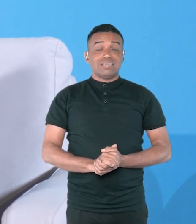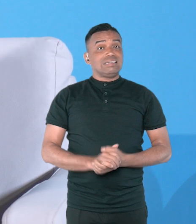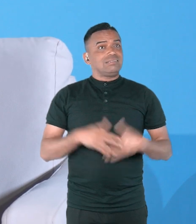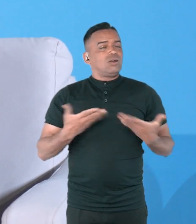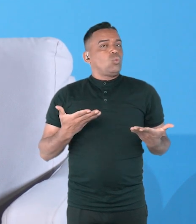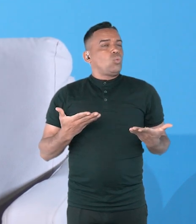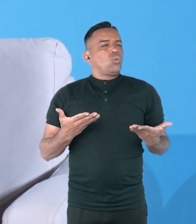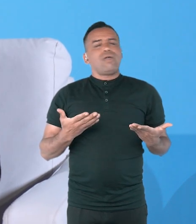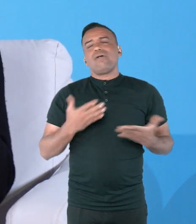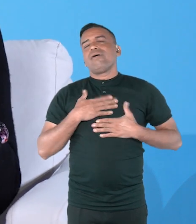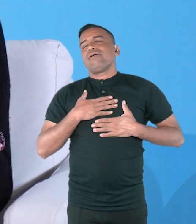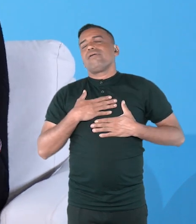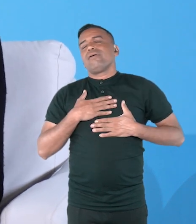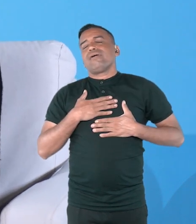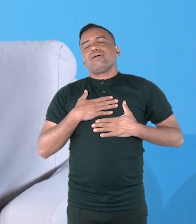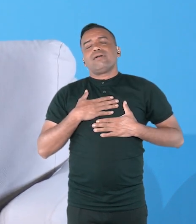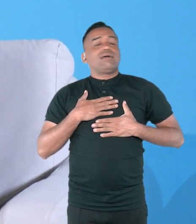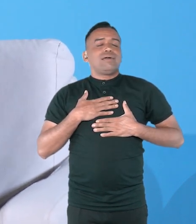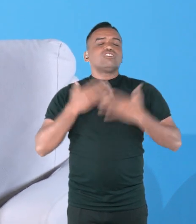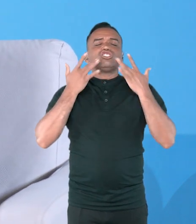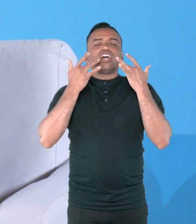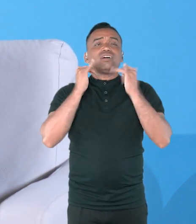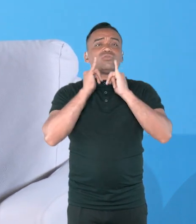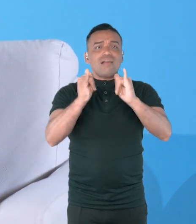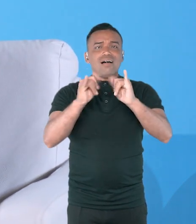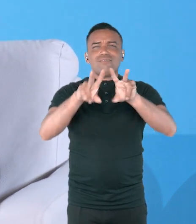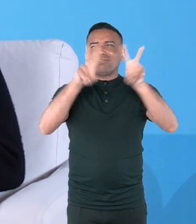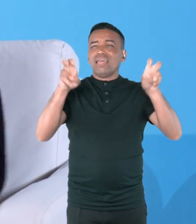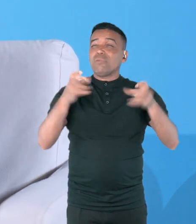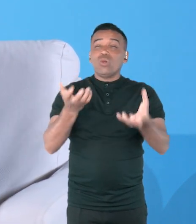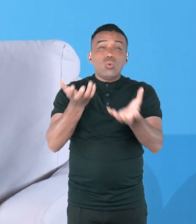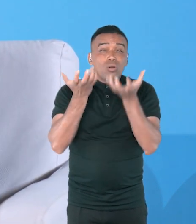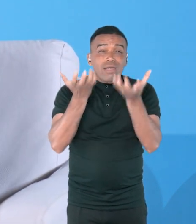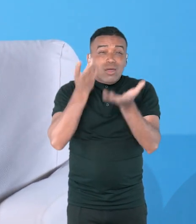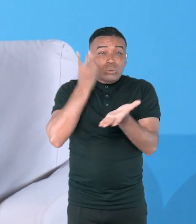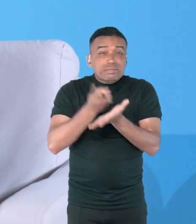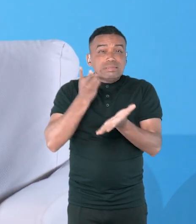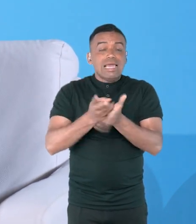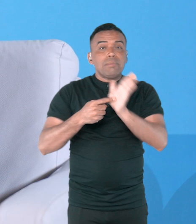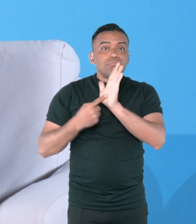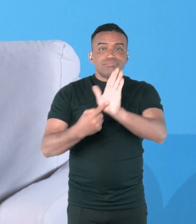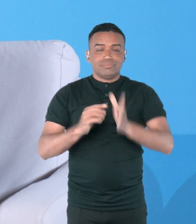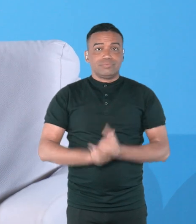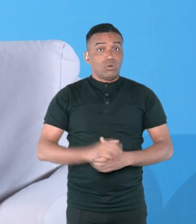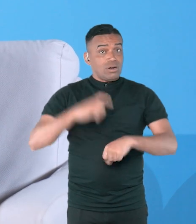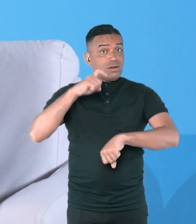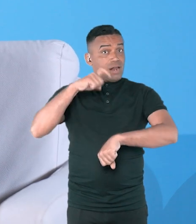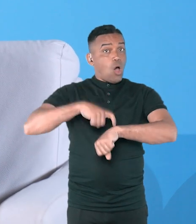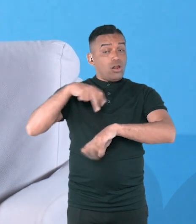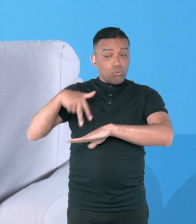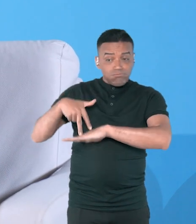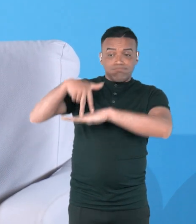Brecht. E eu fiquei... aquela peça falava de uma coisa que eu sempre quis dizer. Quando eu subi